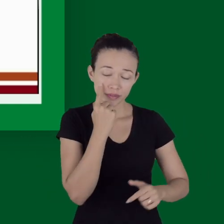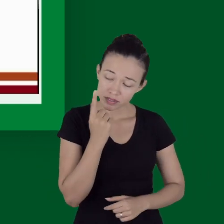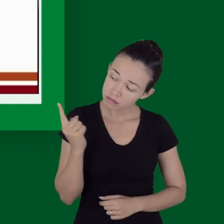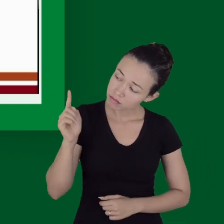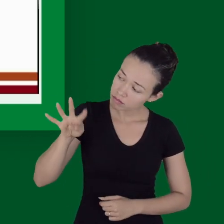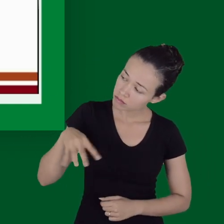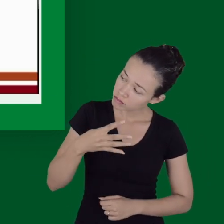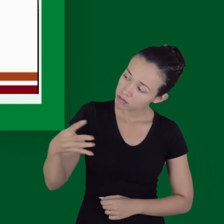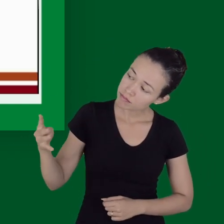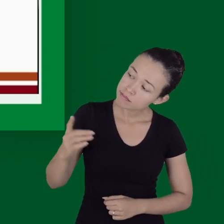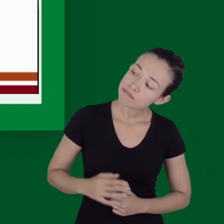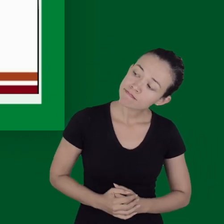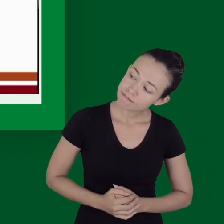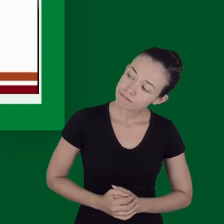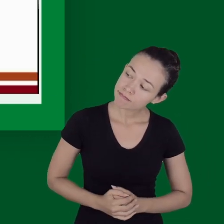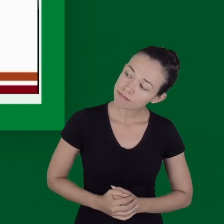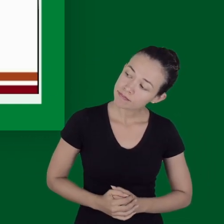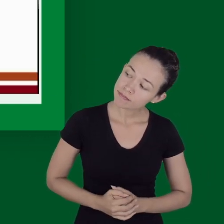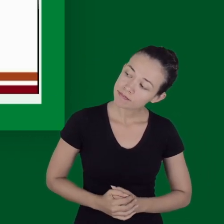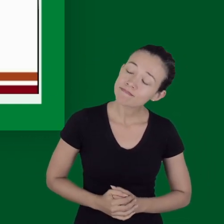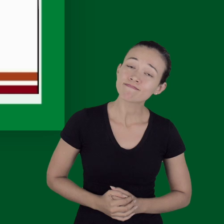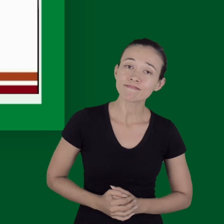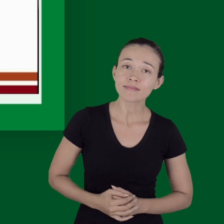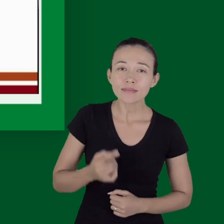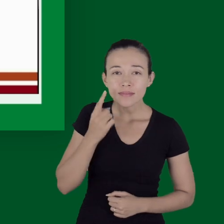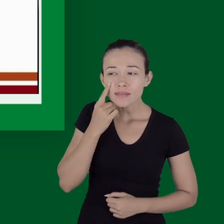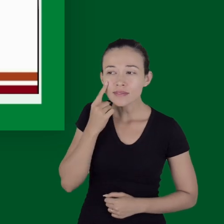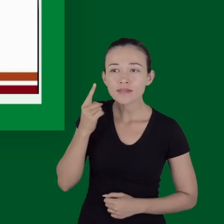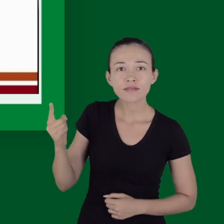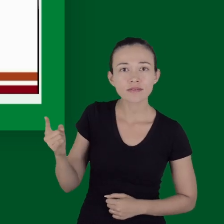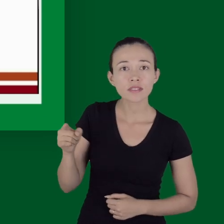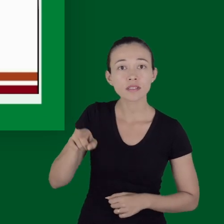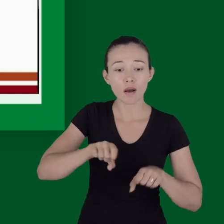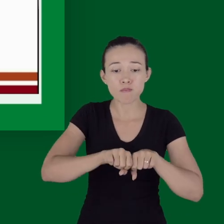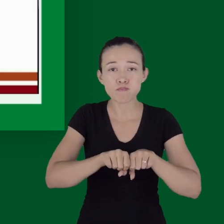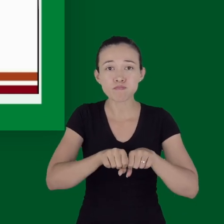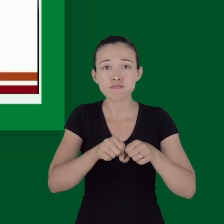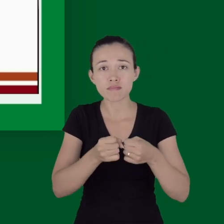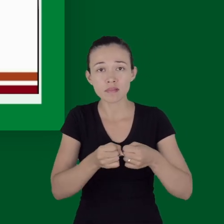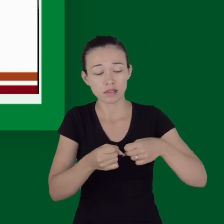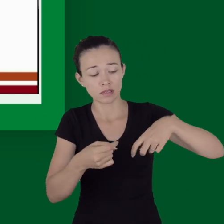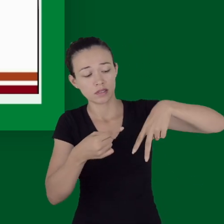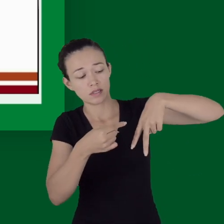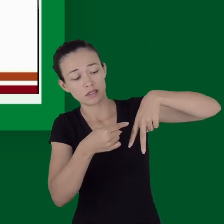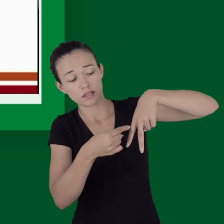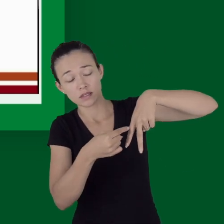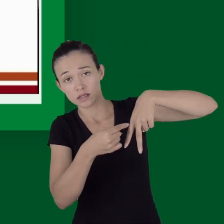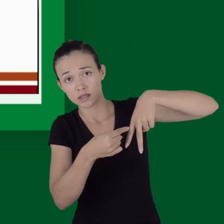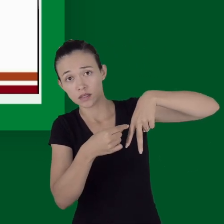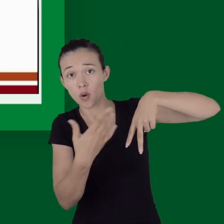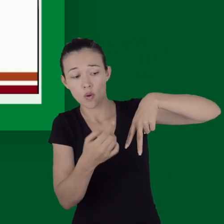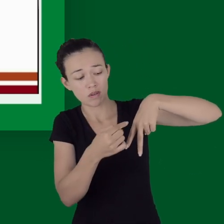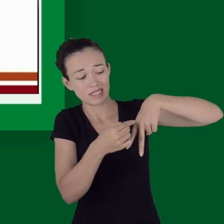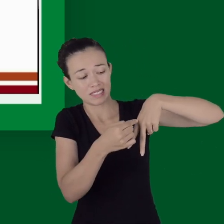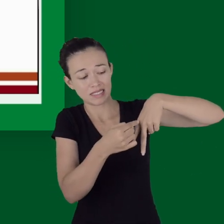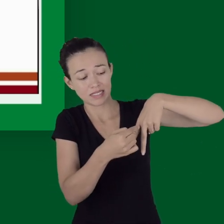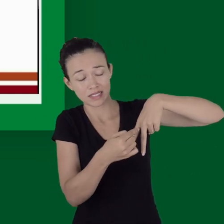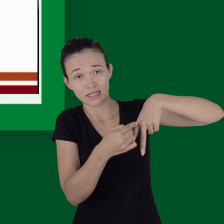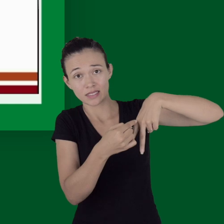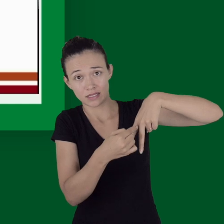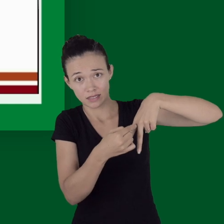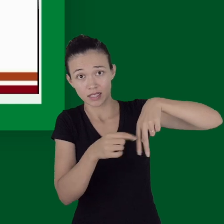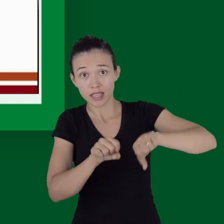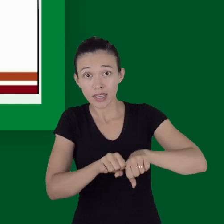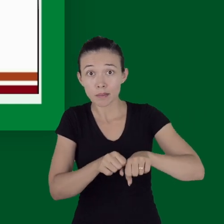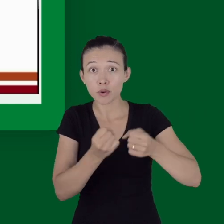comuns nos casos de de trauma né e aqui a gente consegue ver que uma fratura de femo ou de pelvi ela